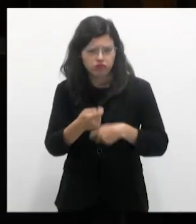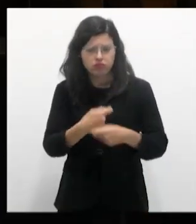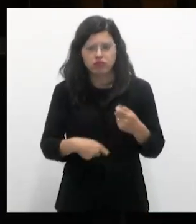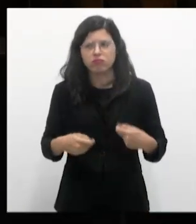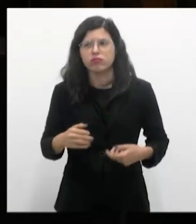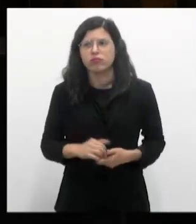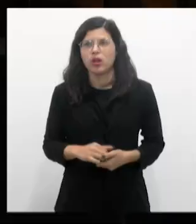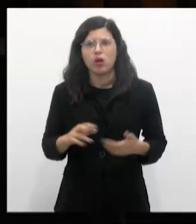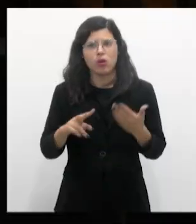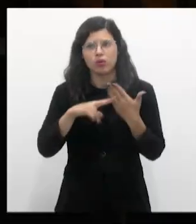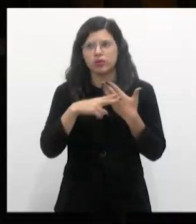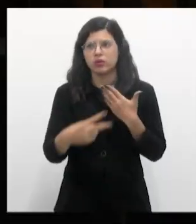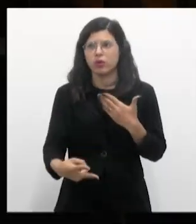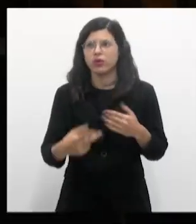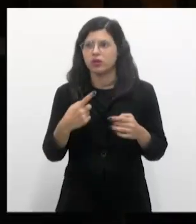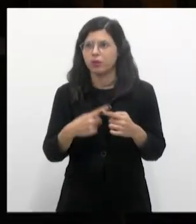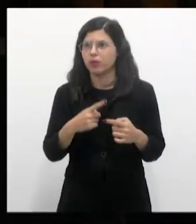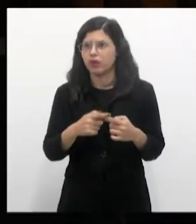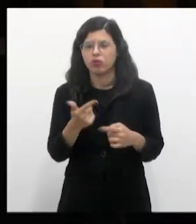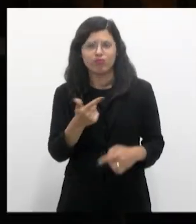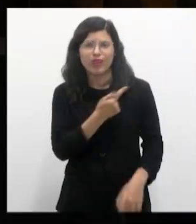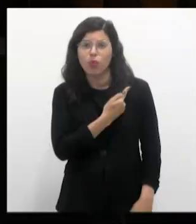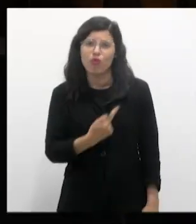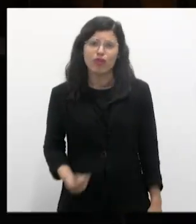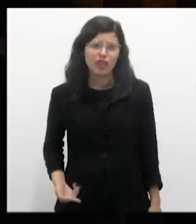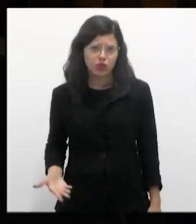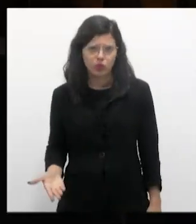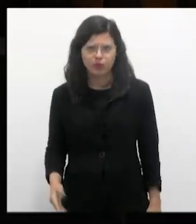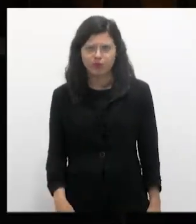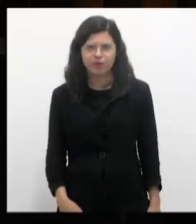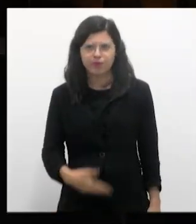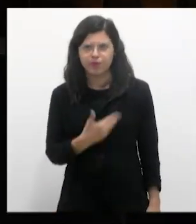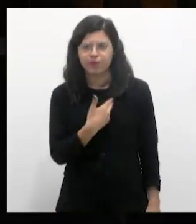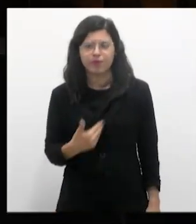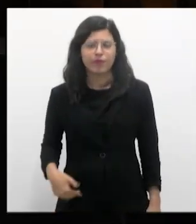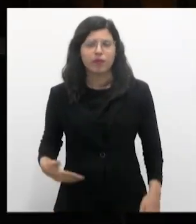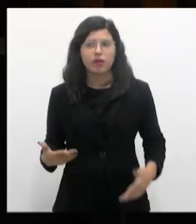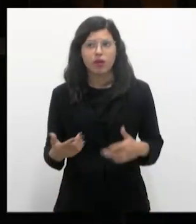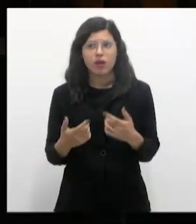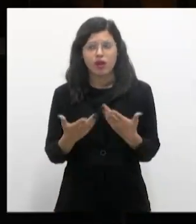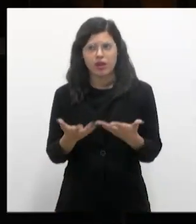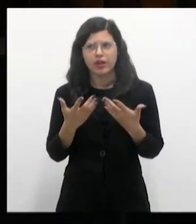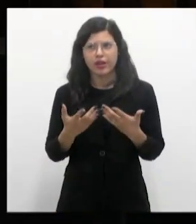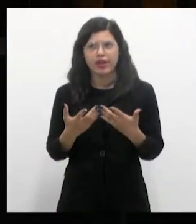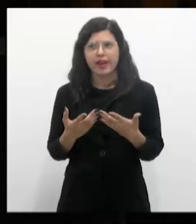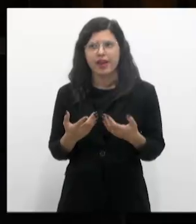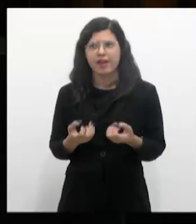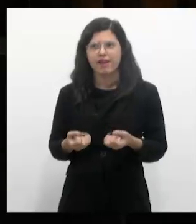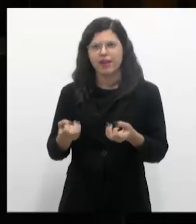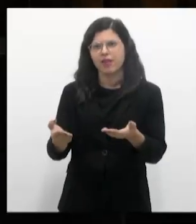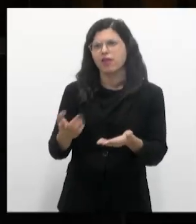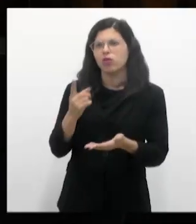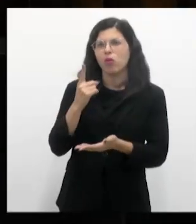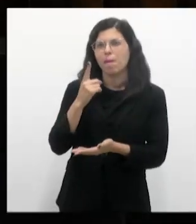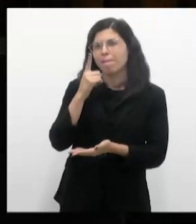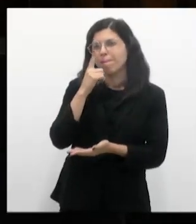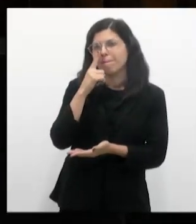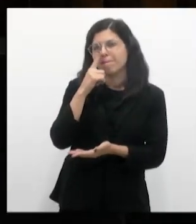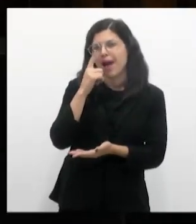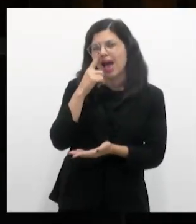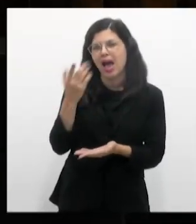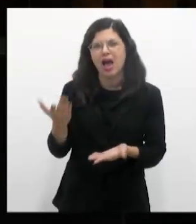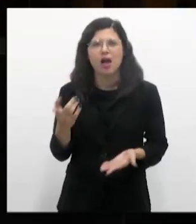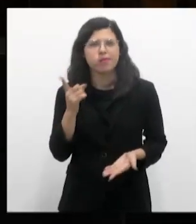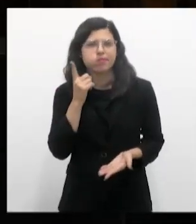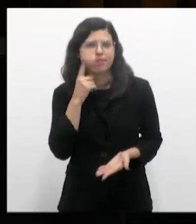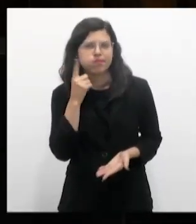Fruto de um desgoverno. Mas ele quer ficar dando bala juquinha para a população,